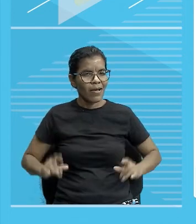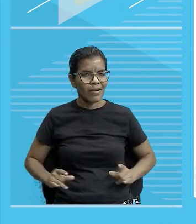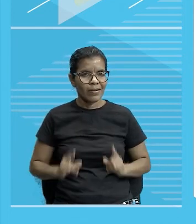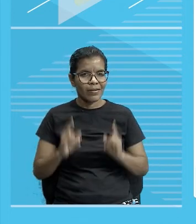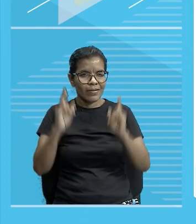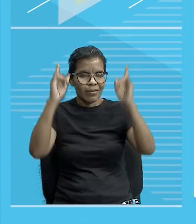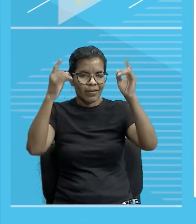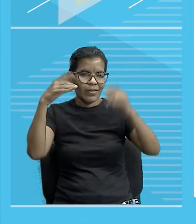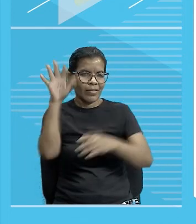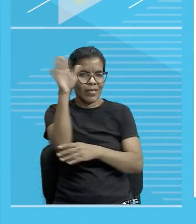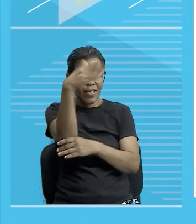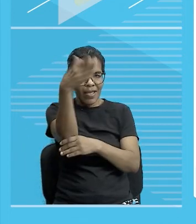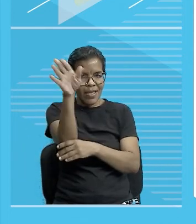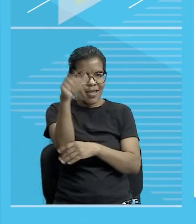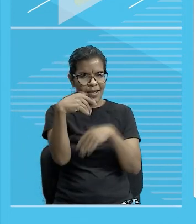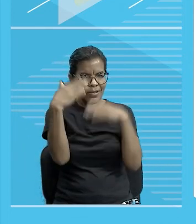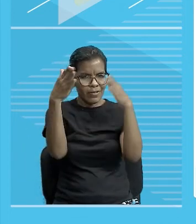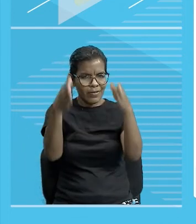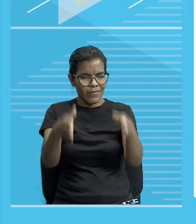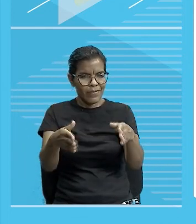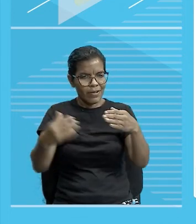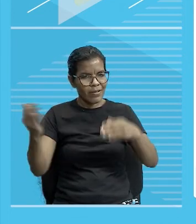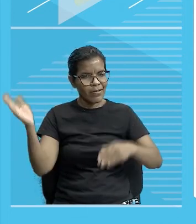ao mar eita